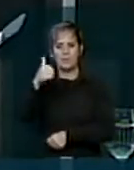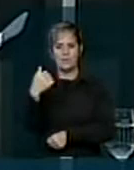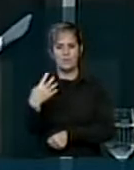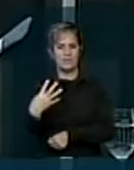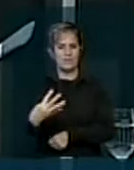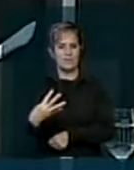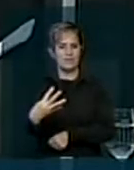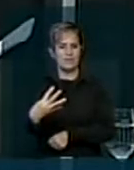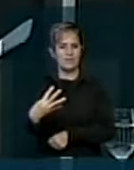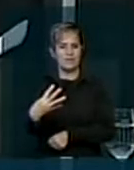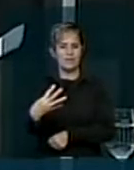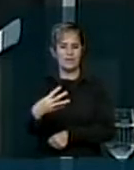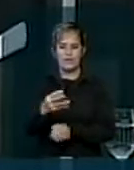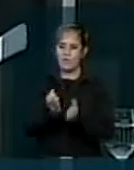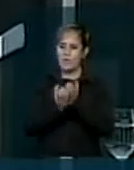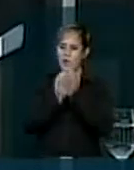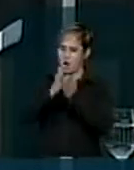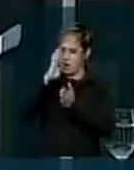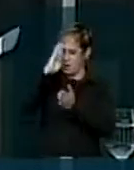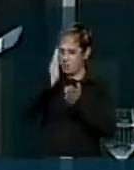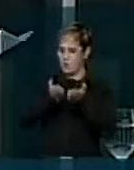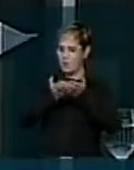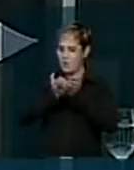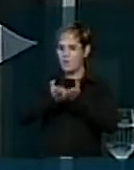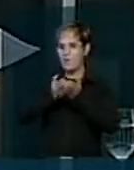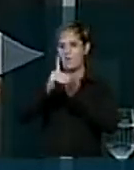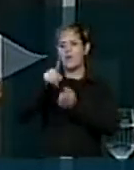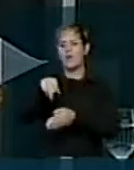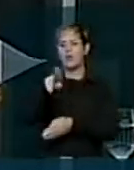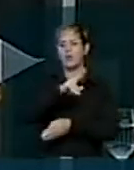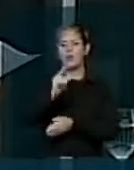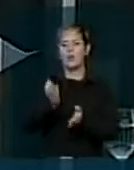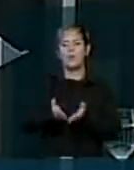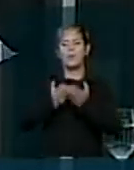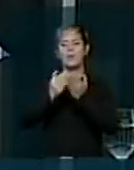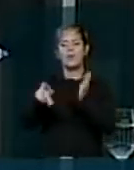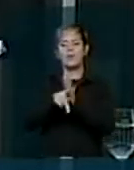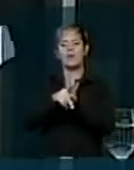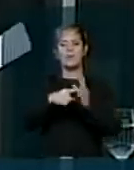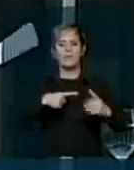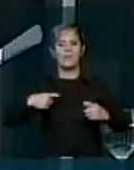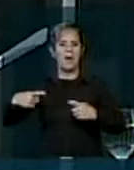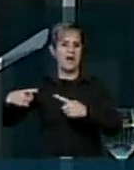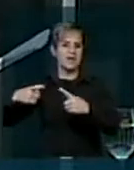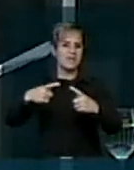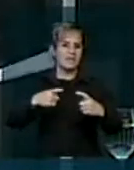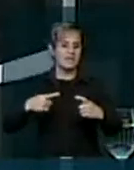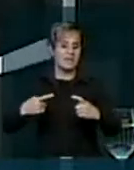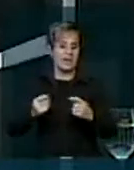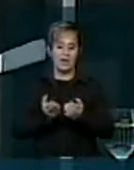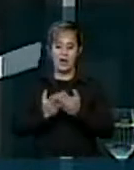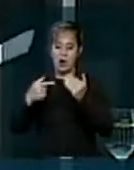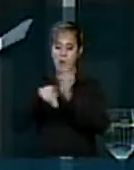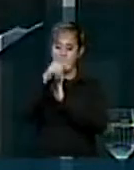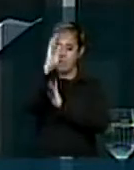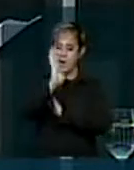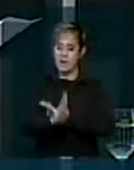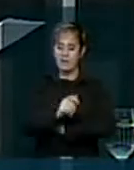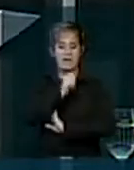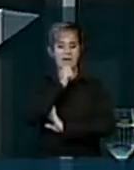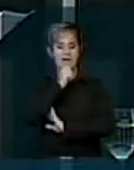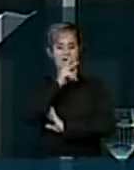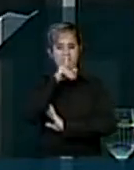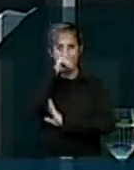1914, quando a Marinha se chamava Marinha de Guerra e ainda não tinha a Marinha do Brasil e não tinha a